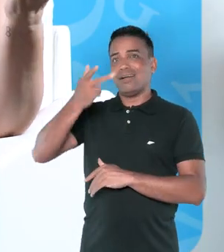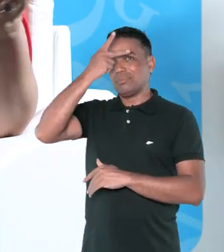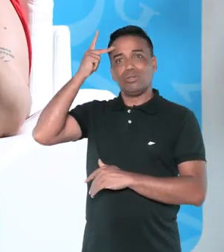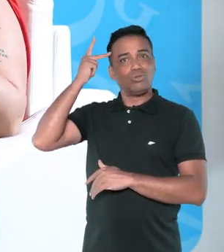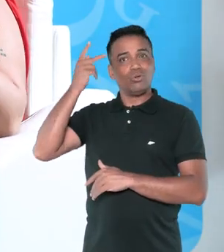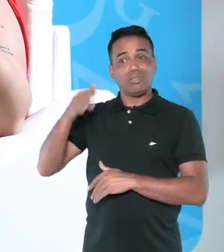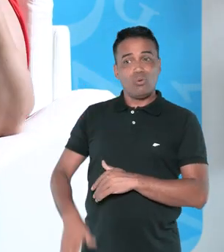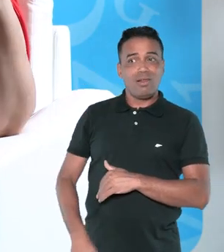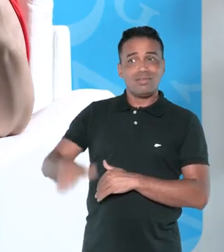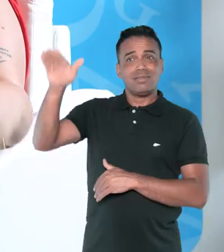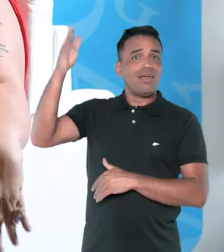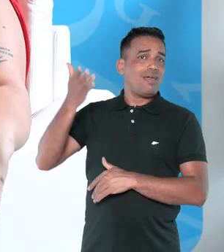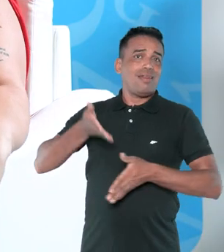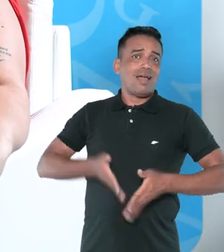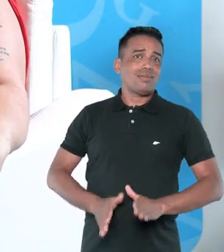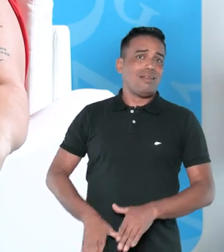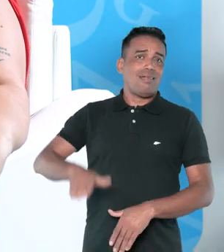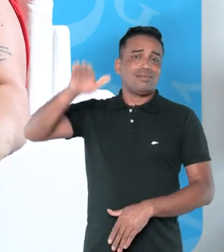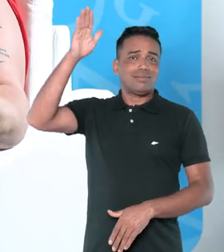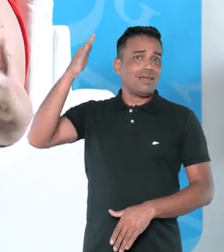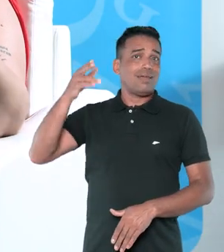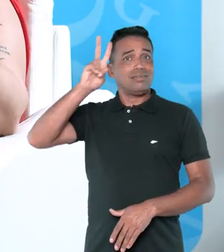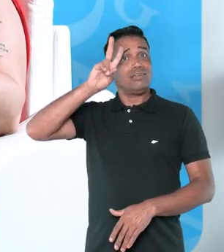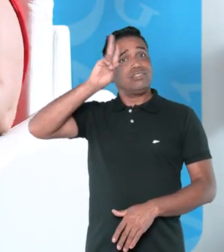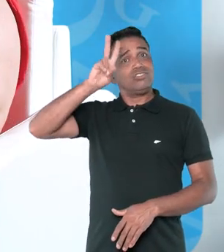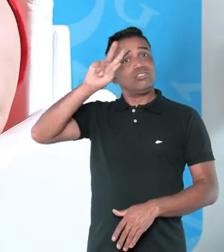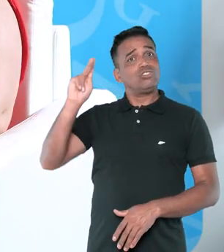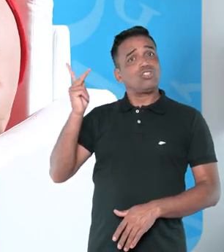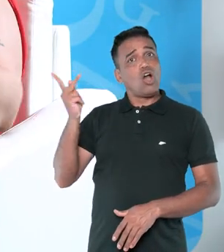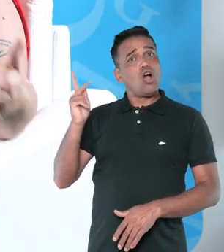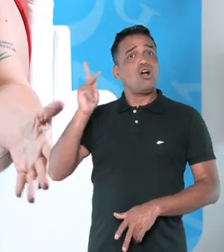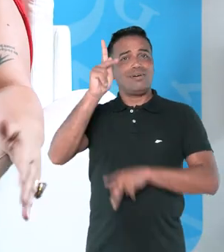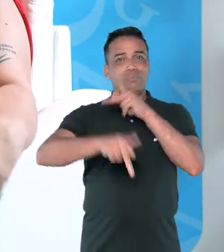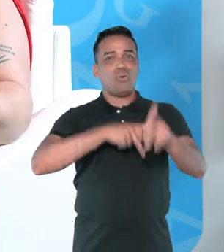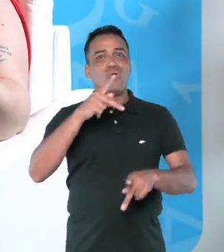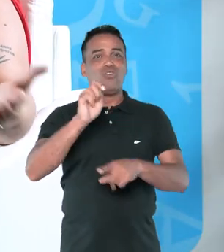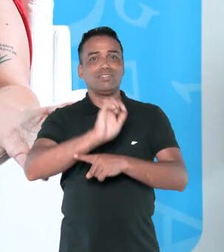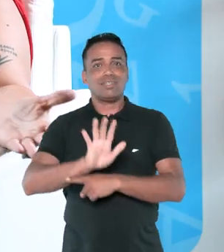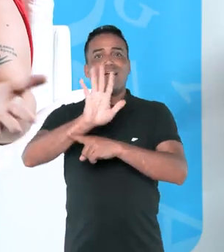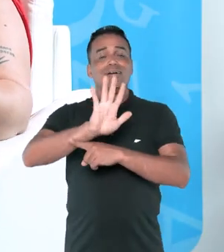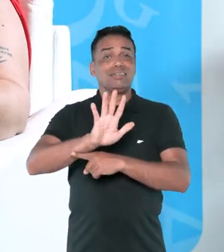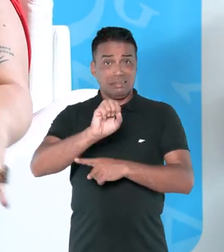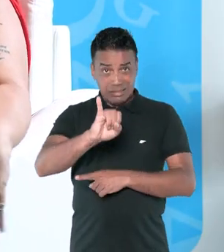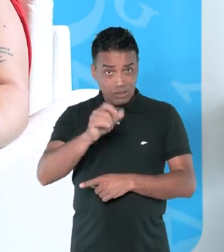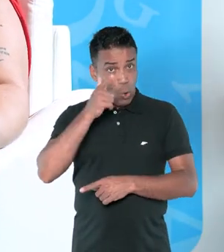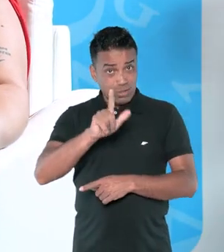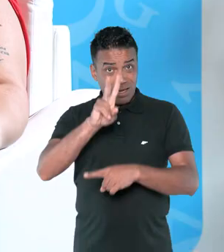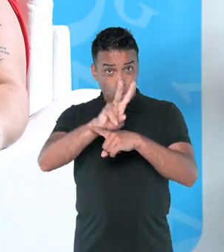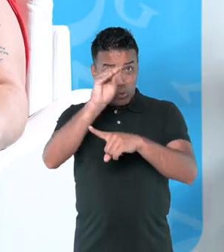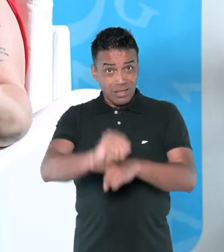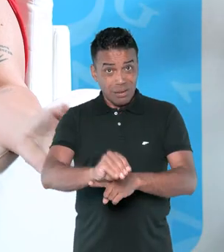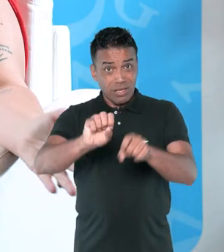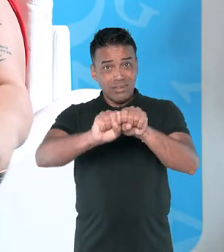a história dessa cidade conta, a partir dos prédios. Não sei a história dessa igreja aqui, mas acho uma pena que se tem condição de recuperar, que alguém